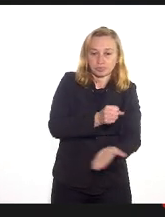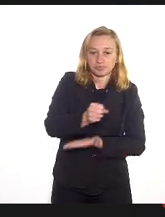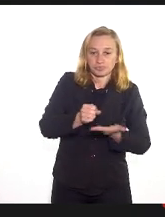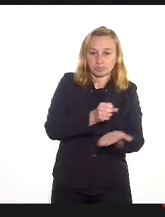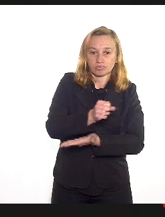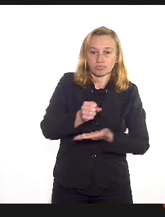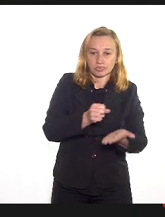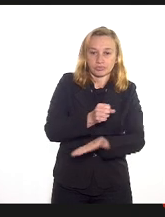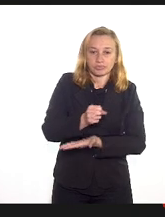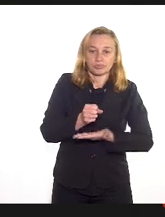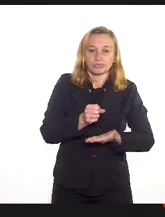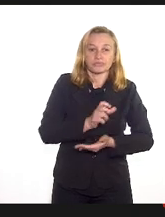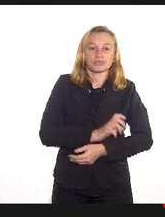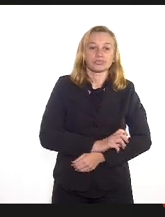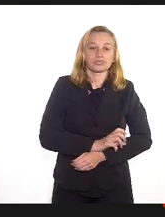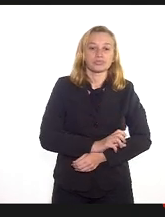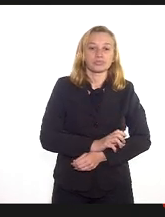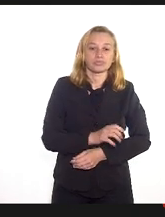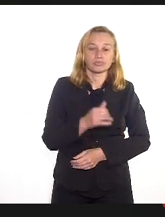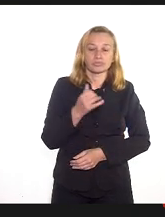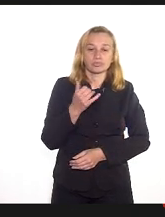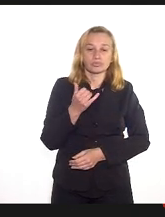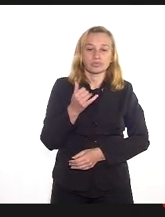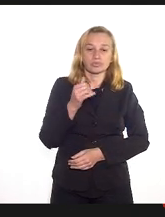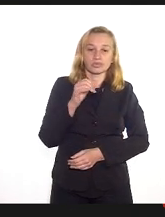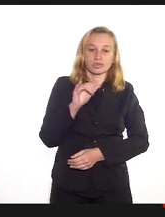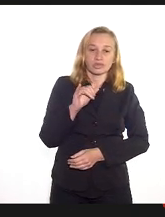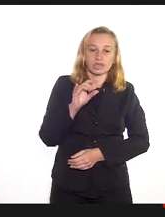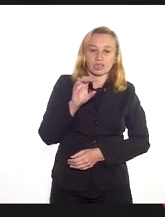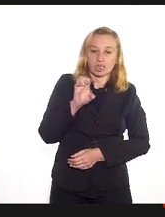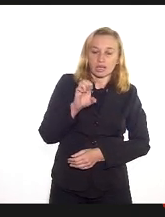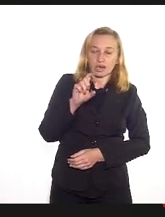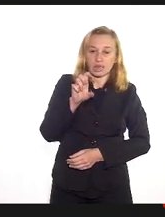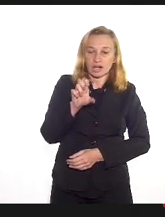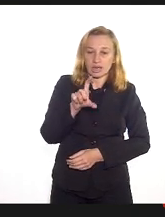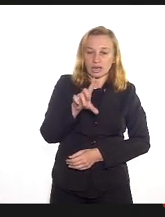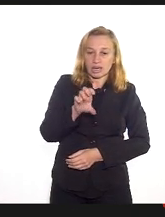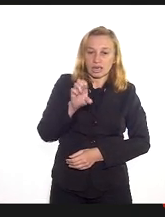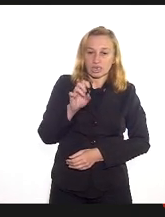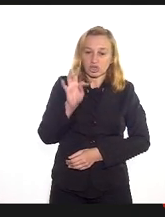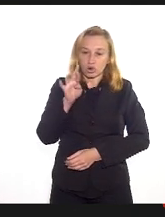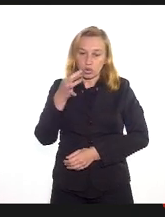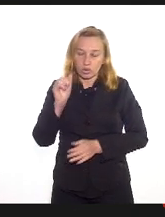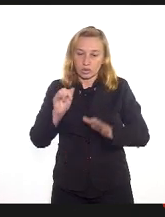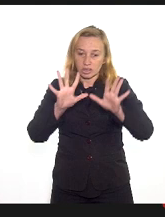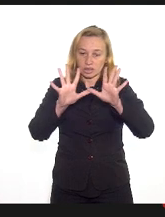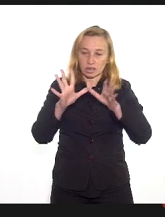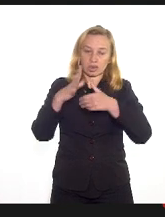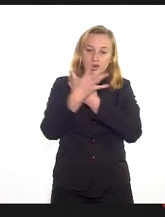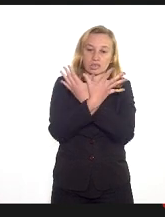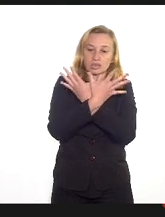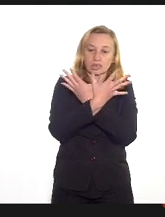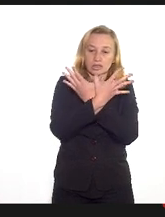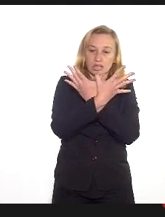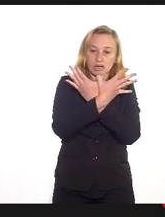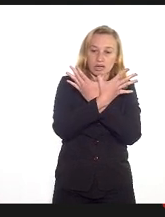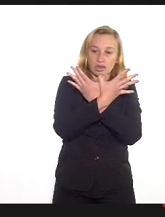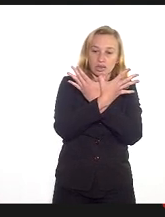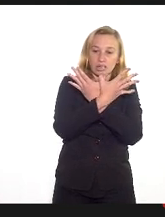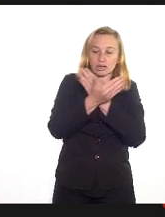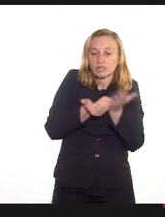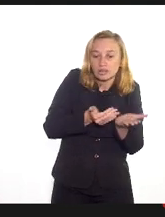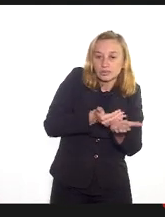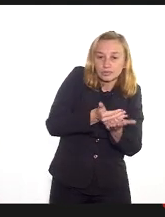cartas náuticas eletrônicas, em posicionamento por satélite, na aproximação que ele, desde o